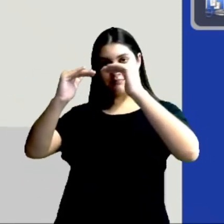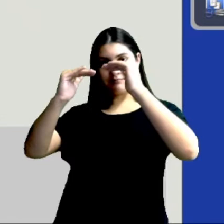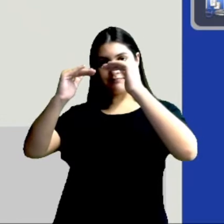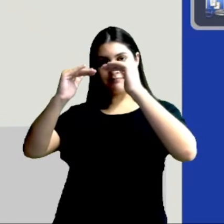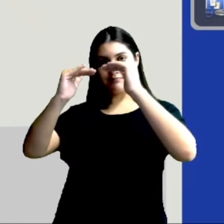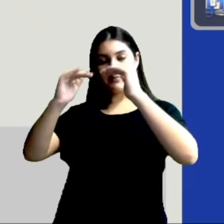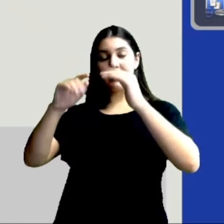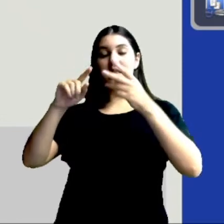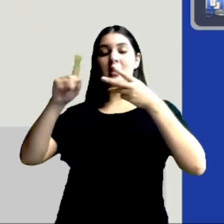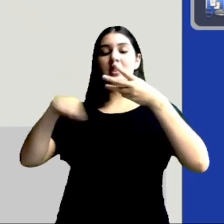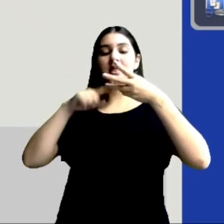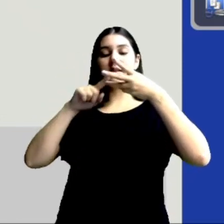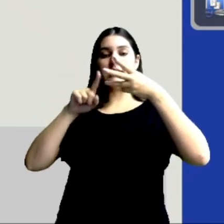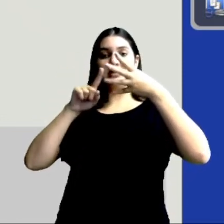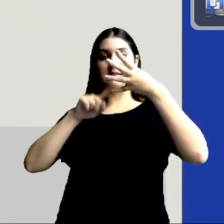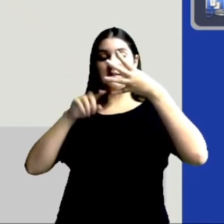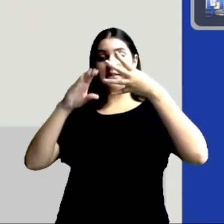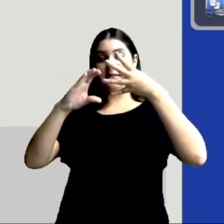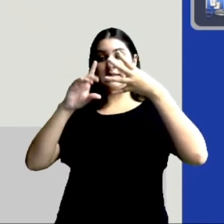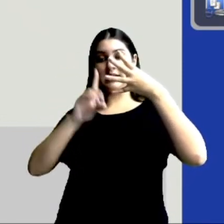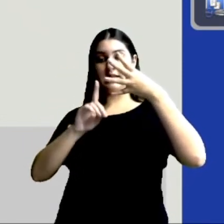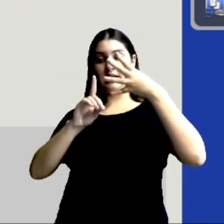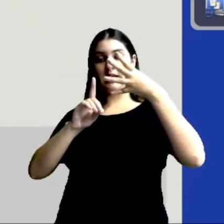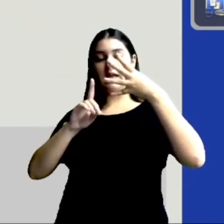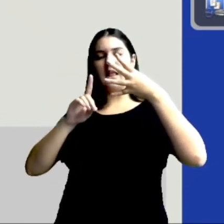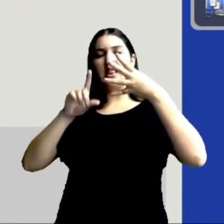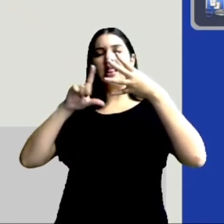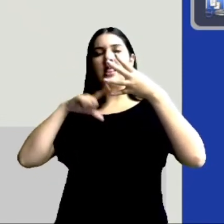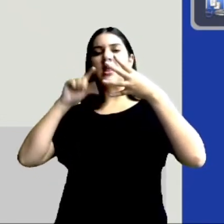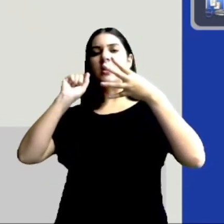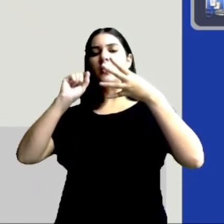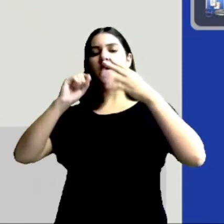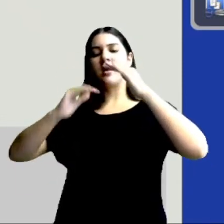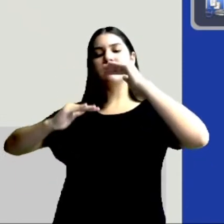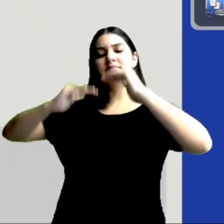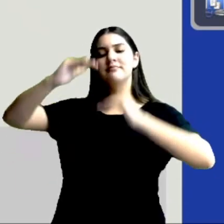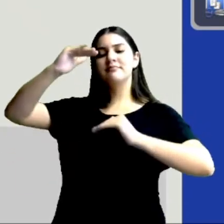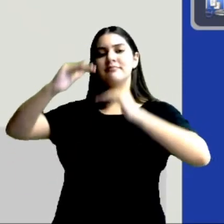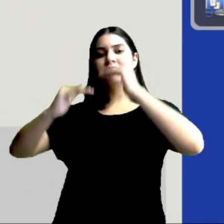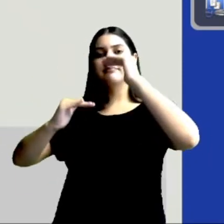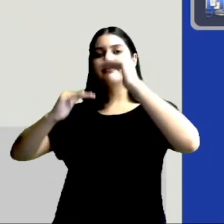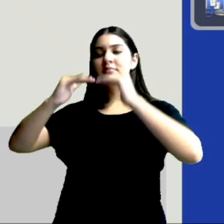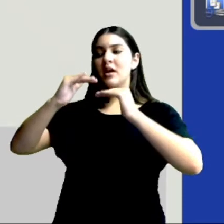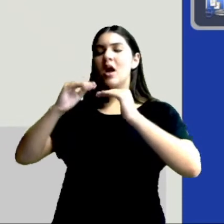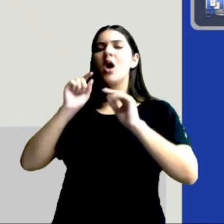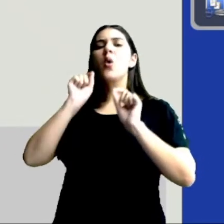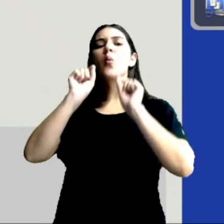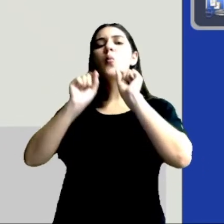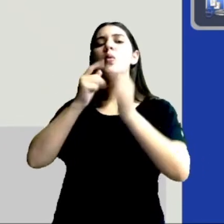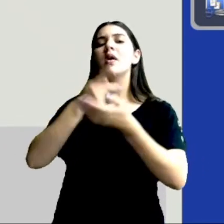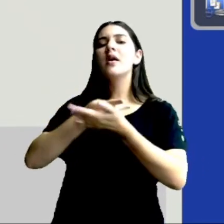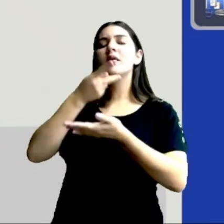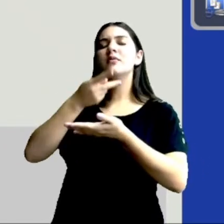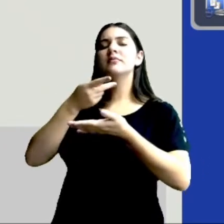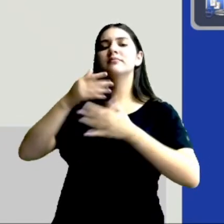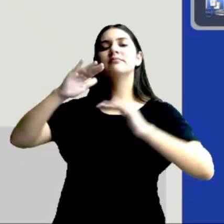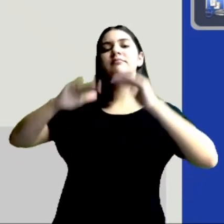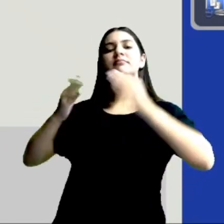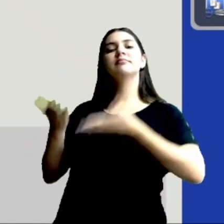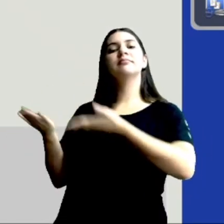Nas alternativas C e D, há um desequilíbrio. E aqui, gente, o que é que acontece com essa balança?